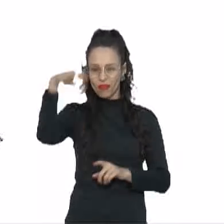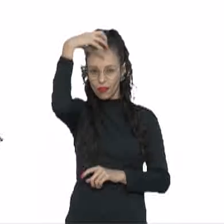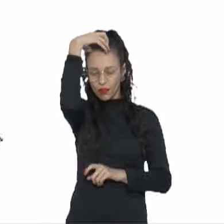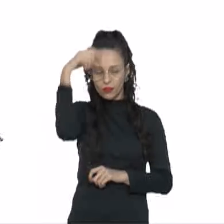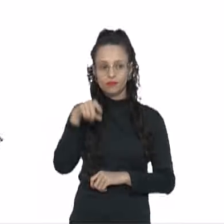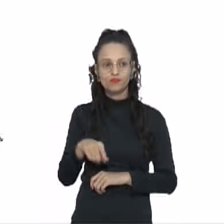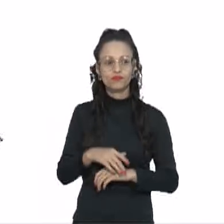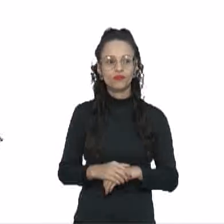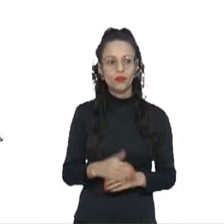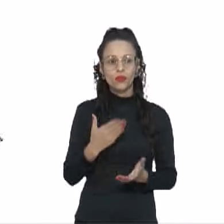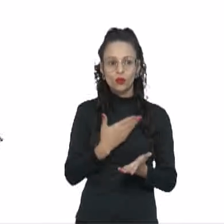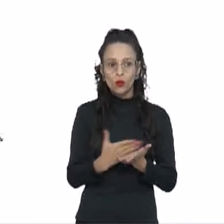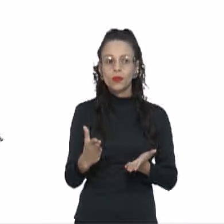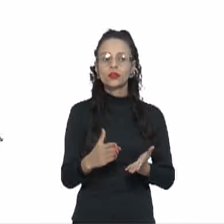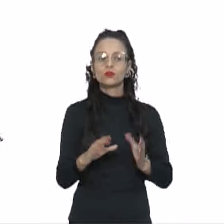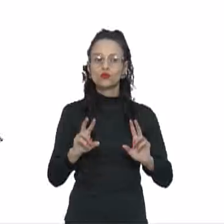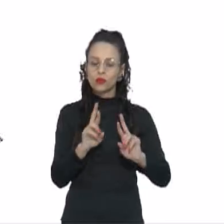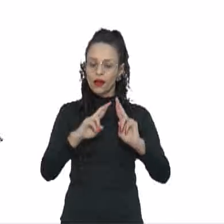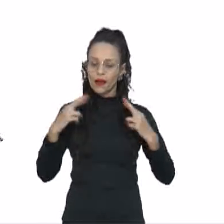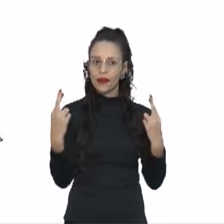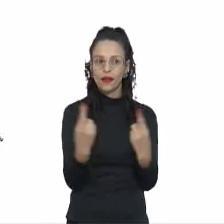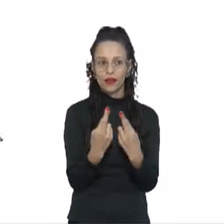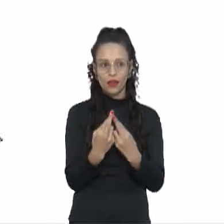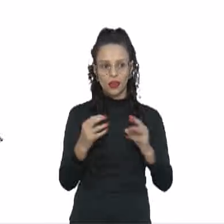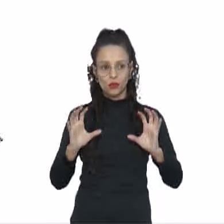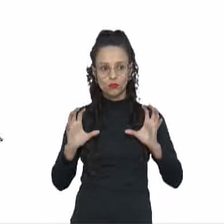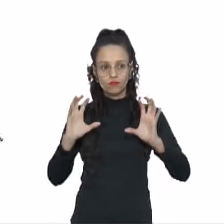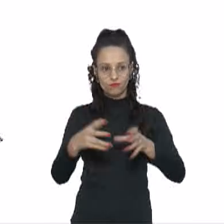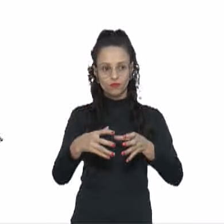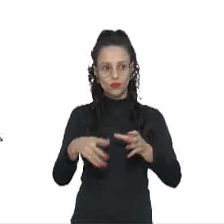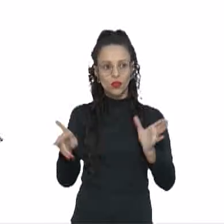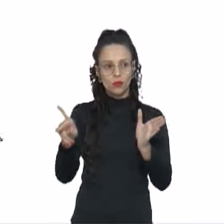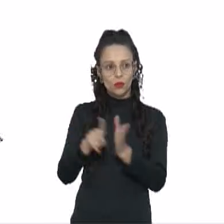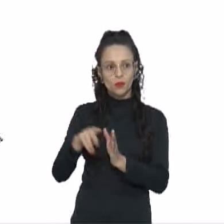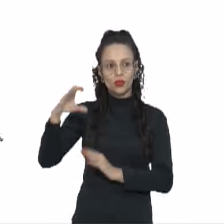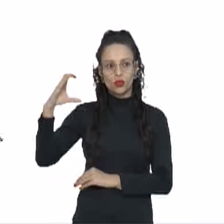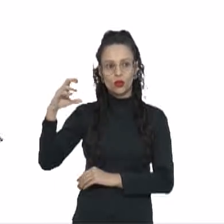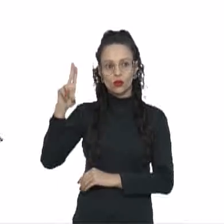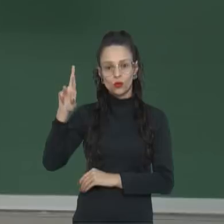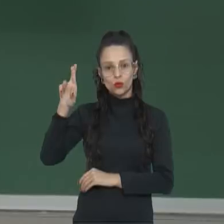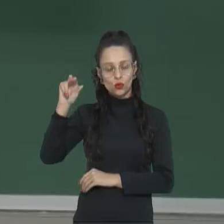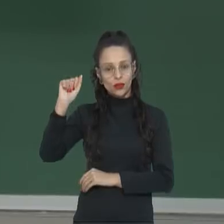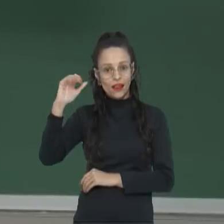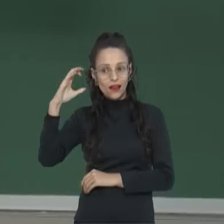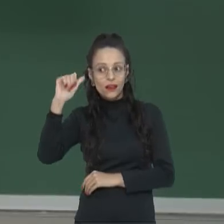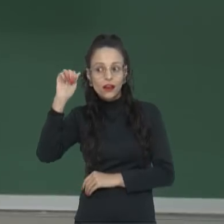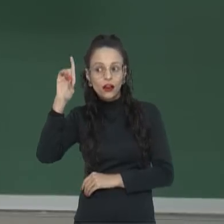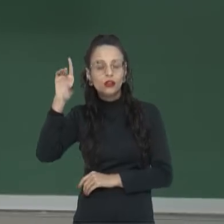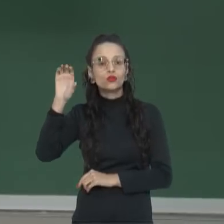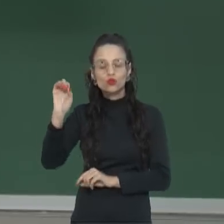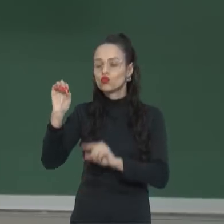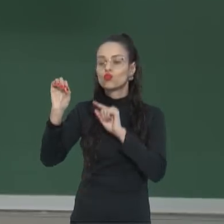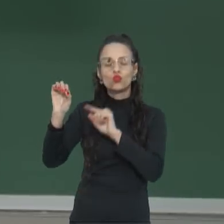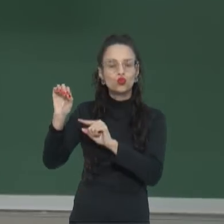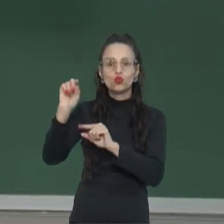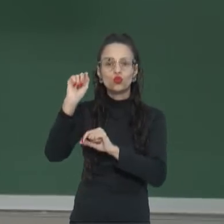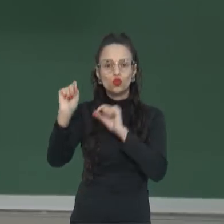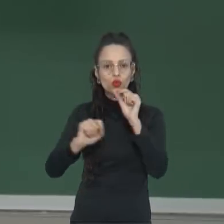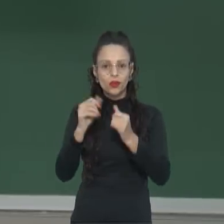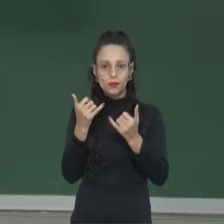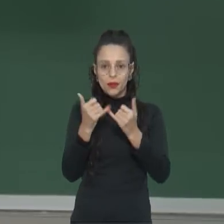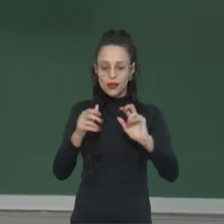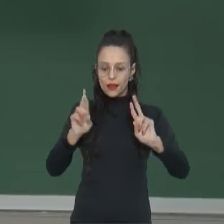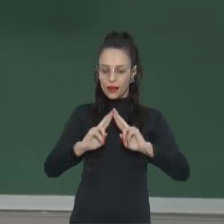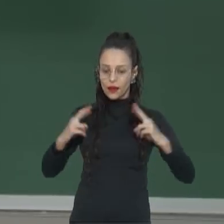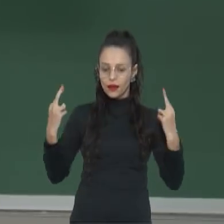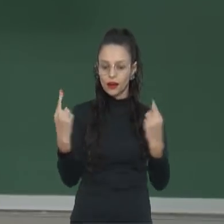os incas formaram um reino chamado Curacado Inca. Então isso vai ser, inclusive, uma das perguntas da atividade. Curacado é como se fosse um